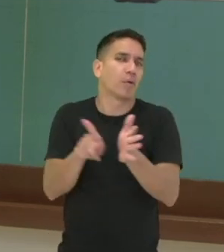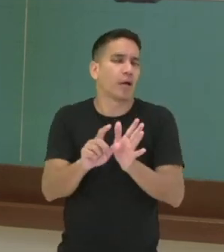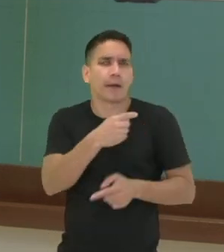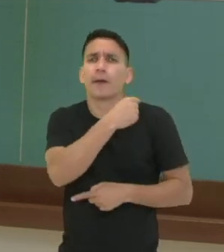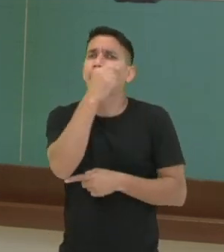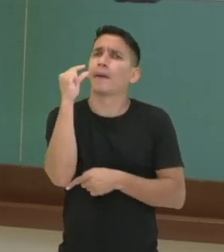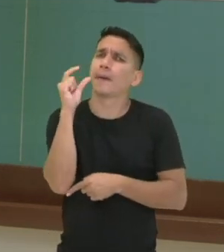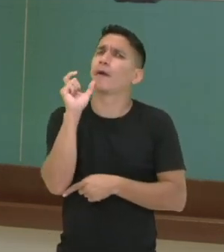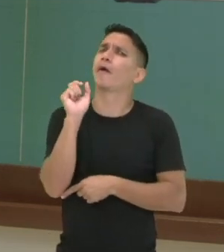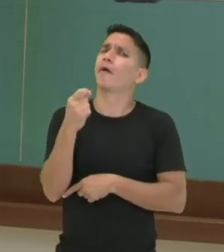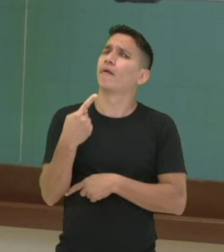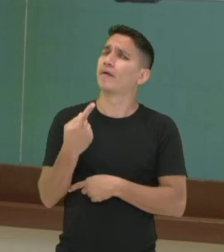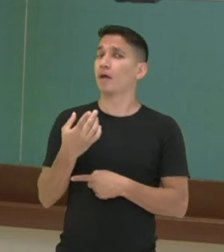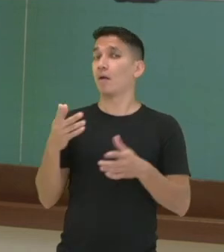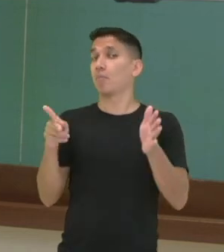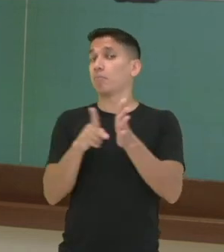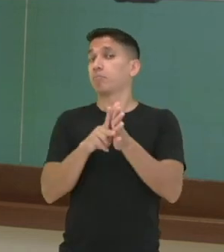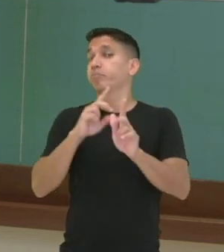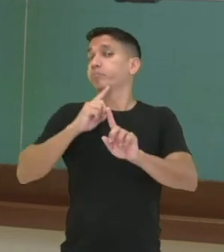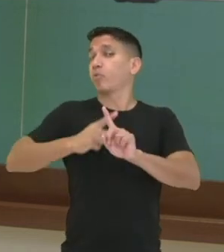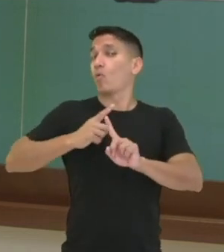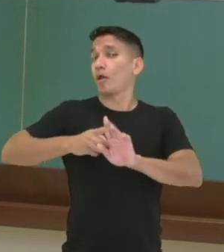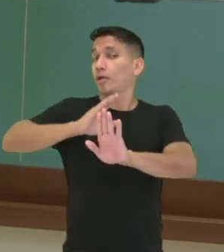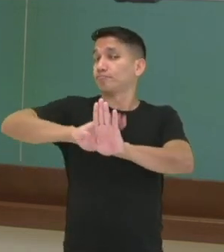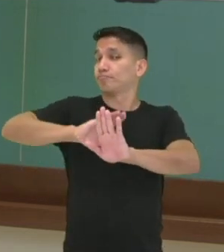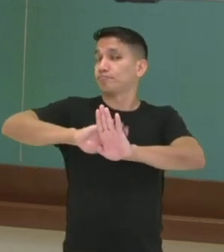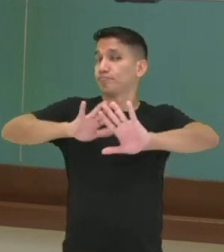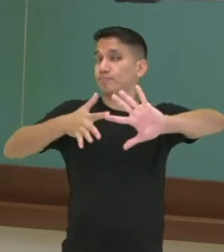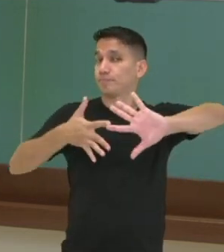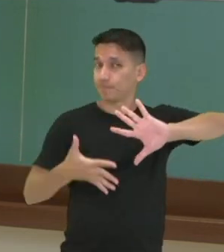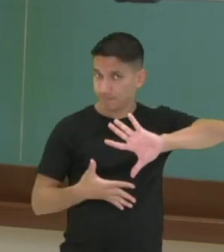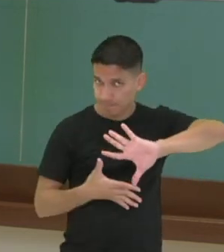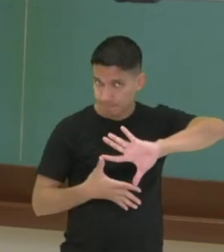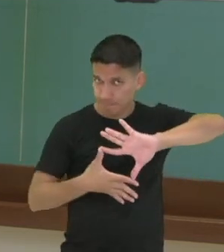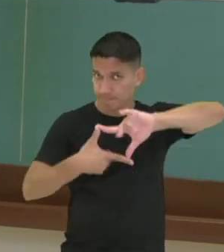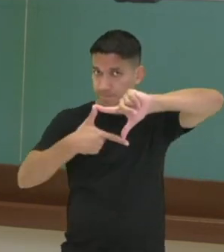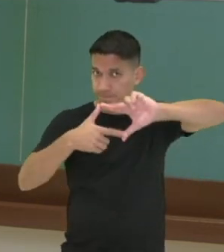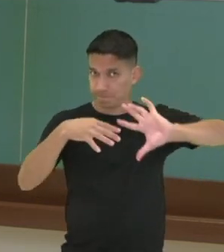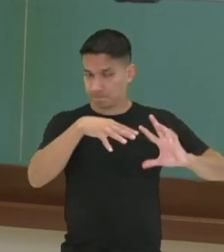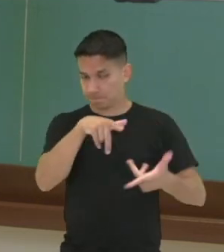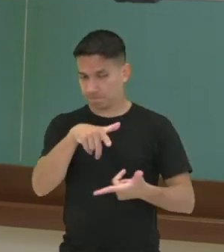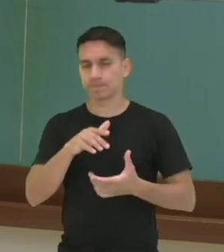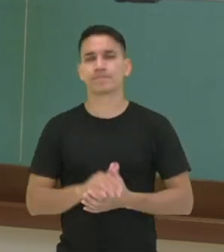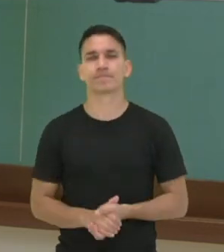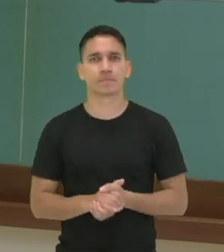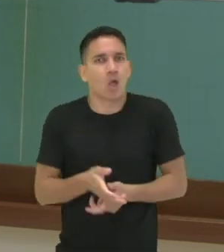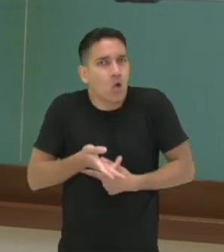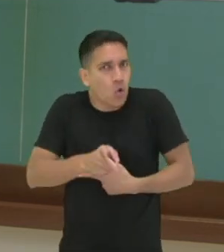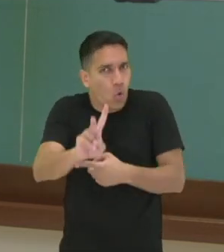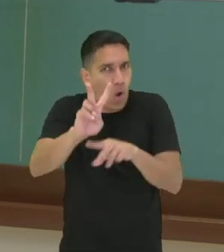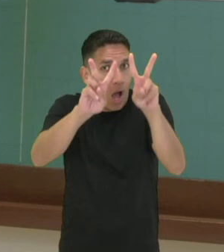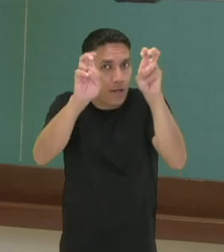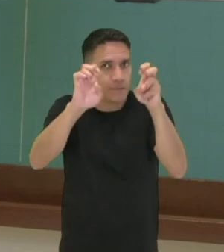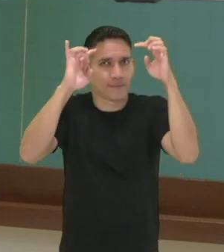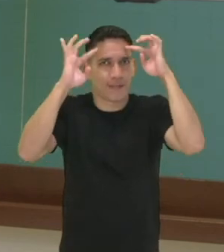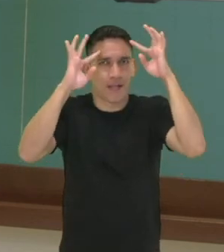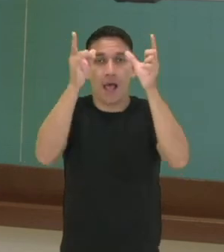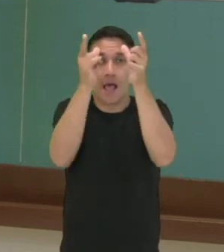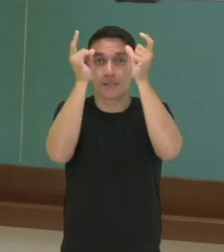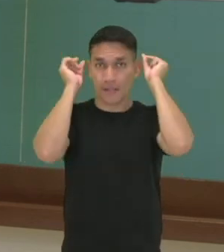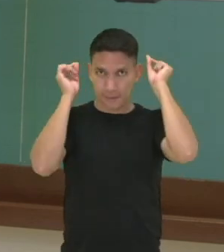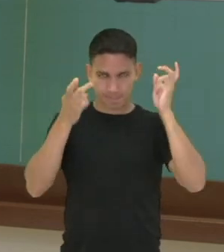uma concepção etnocêntrica de mundo. Vamos continuar aqui então pensando nos gregos, falando